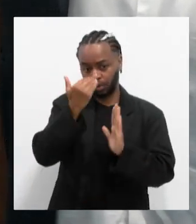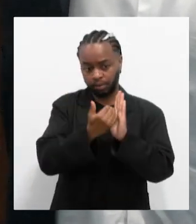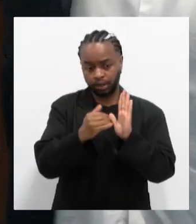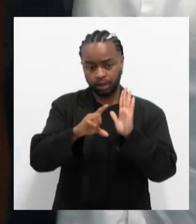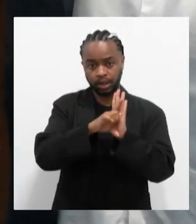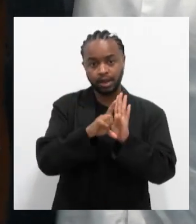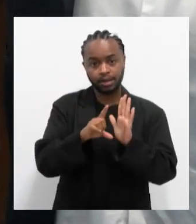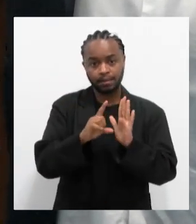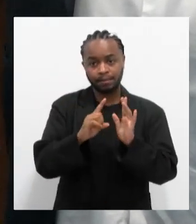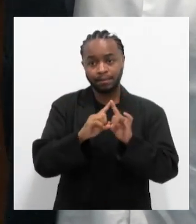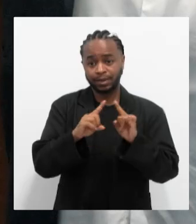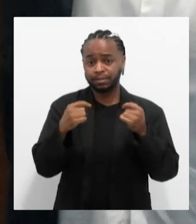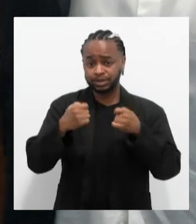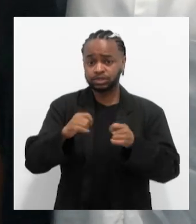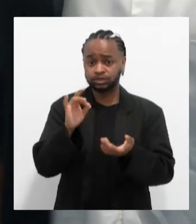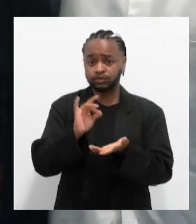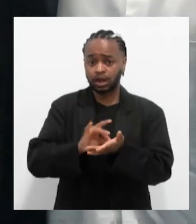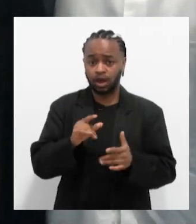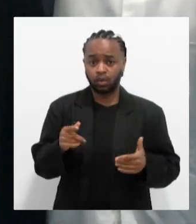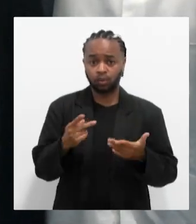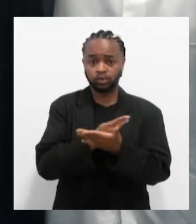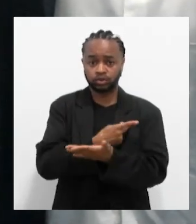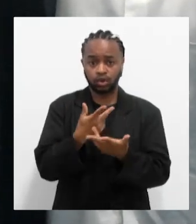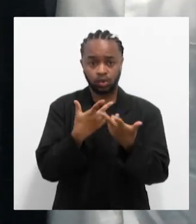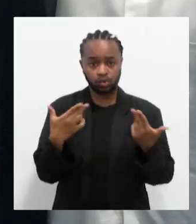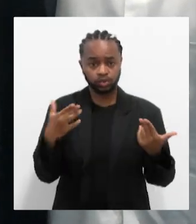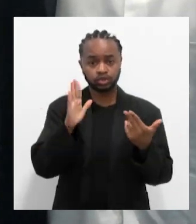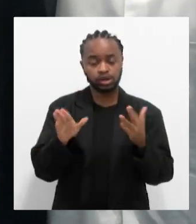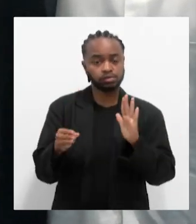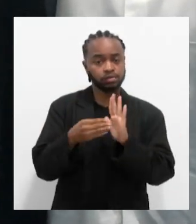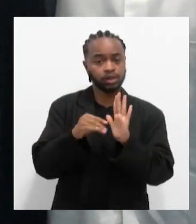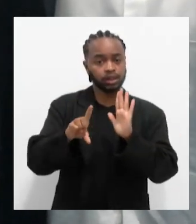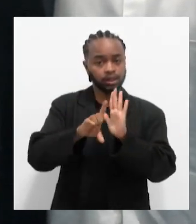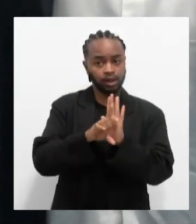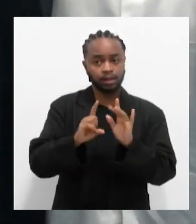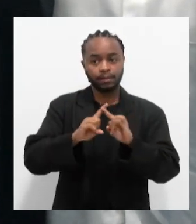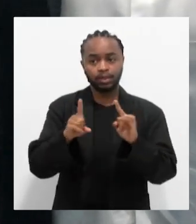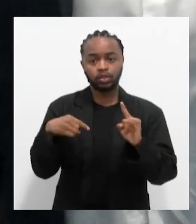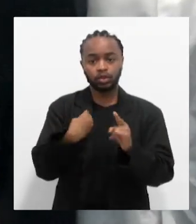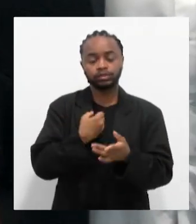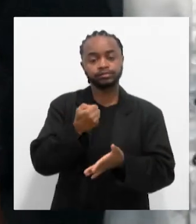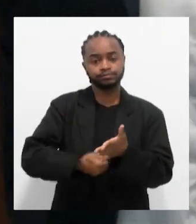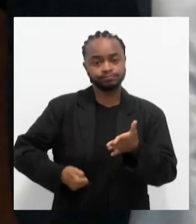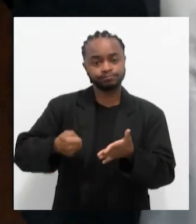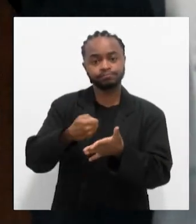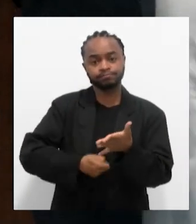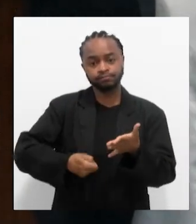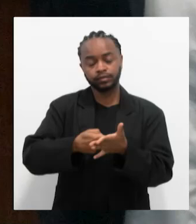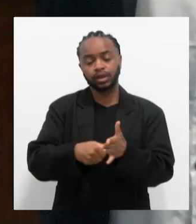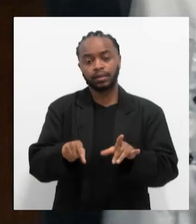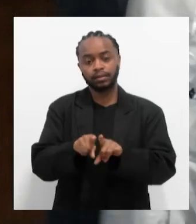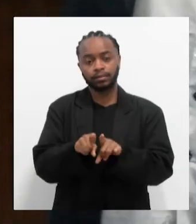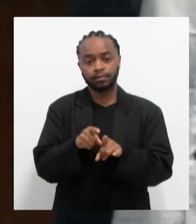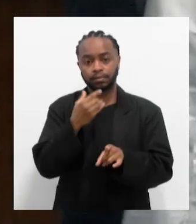acho que tem que pedir que tem que se efetivar as coisas que já estão em lei e a gente vai bater nessa tecla e cobrar